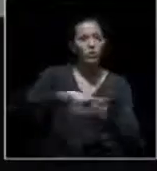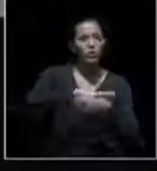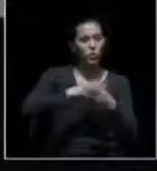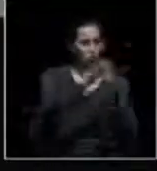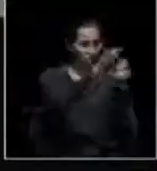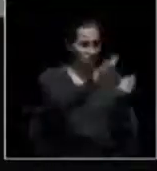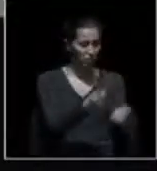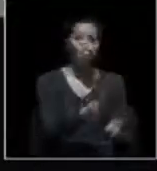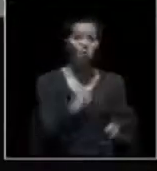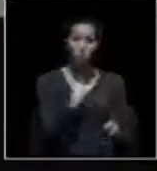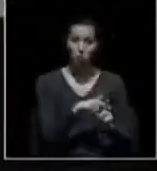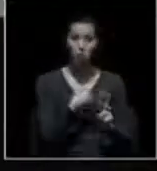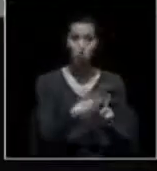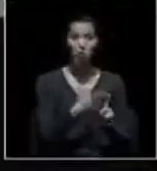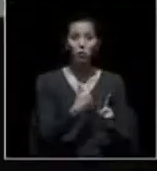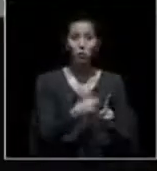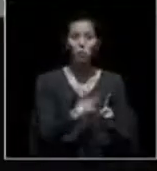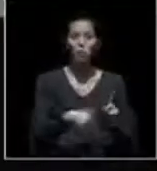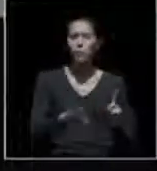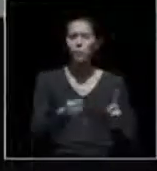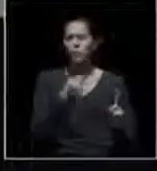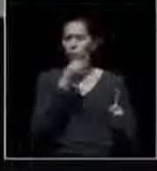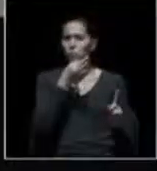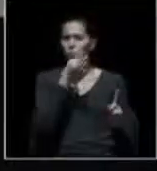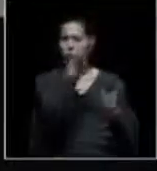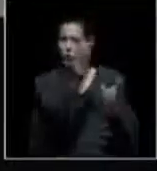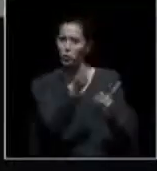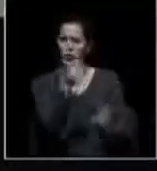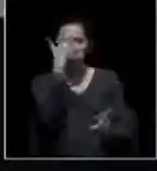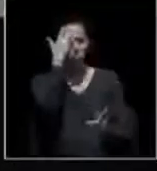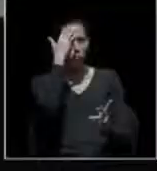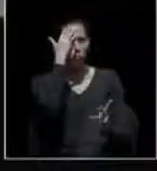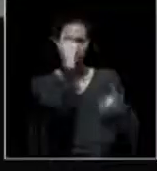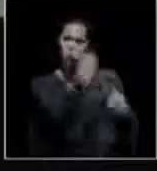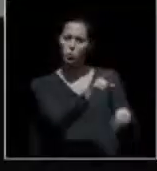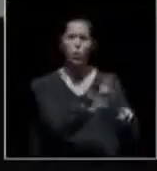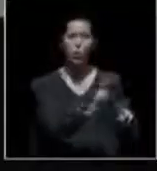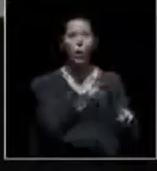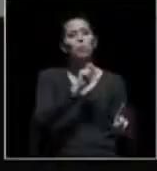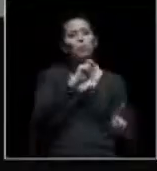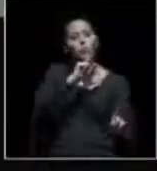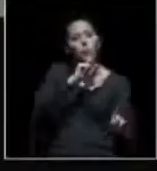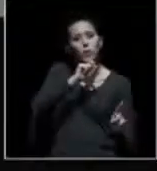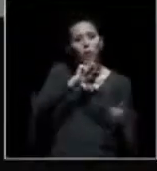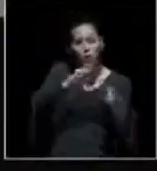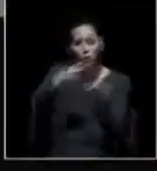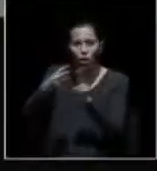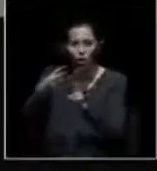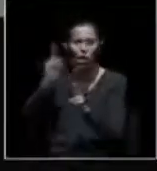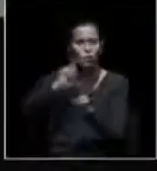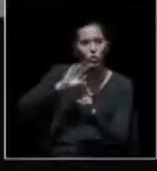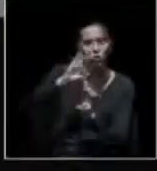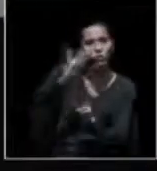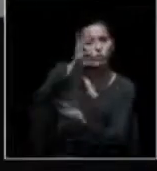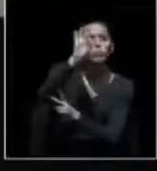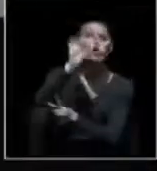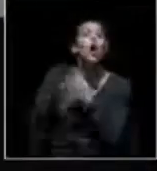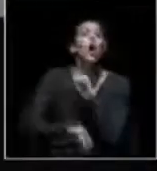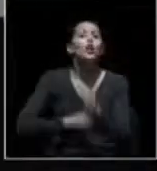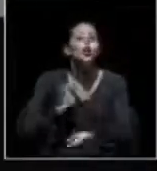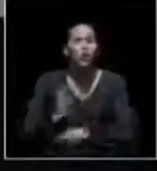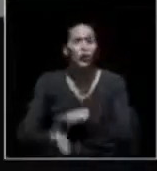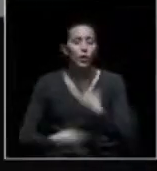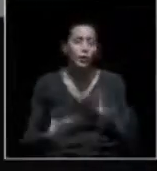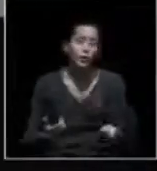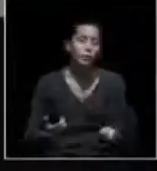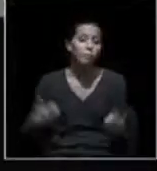é favorável, mas não falamos apenas de números, falamos de opções e de prioridades e é aqui que temos divergências insanáveis com